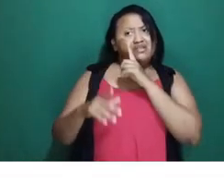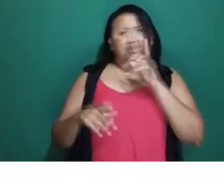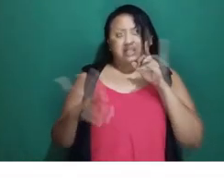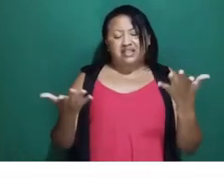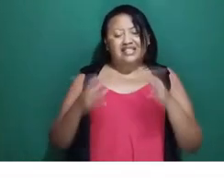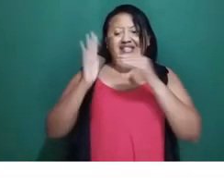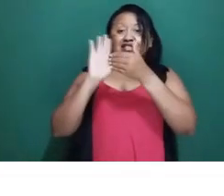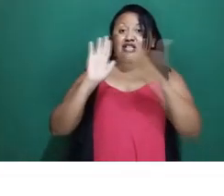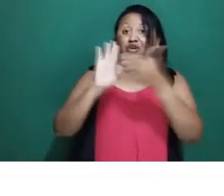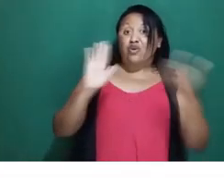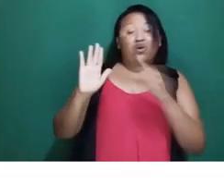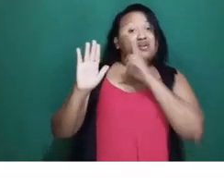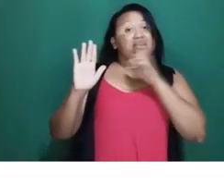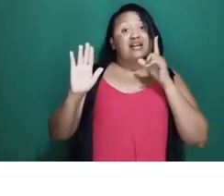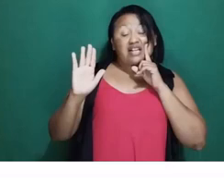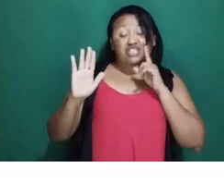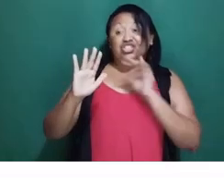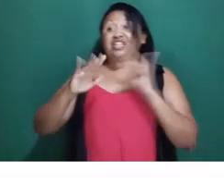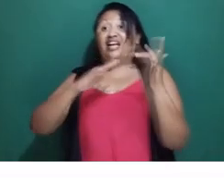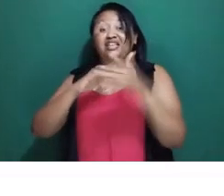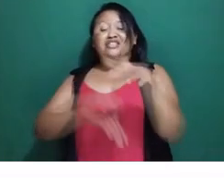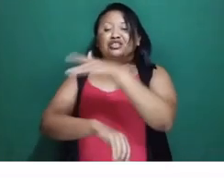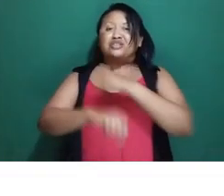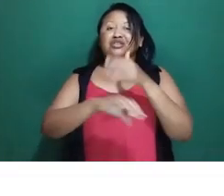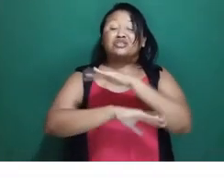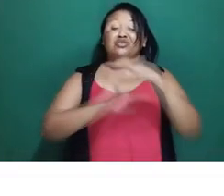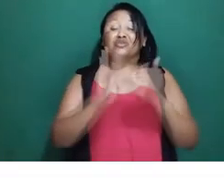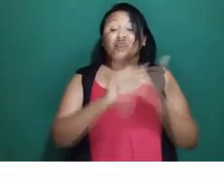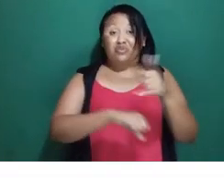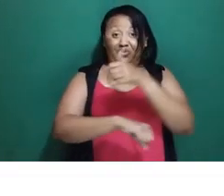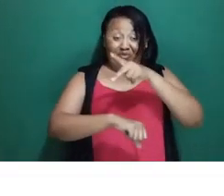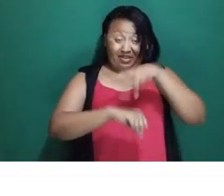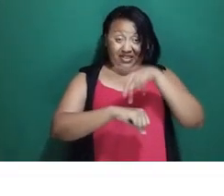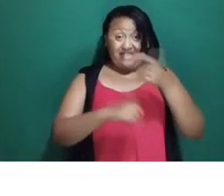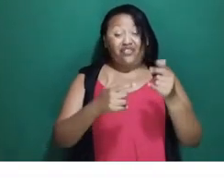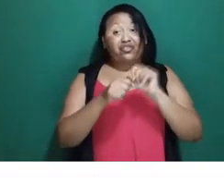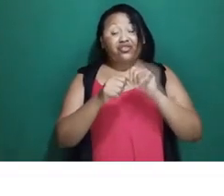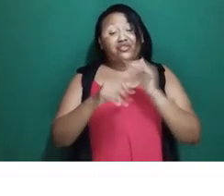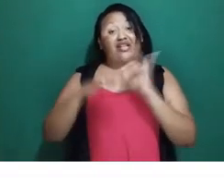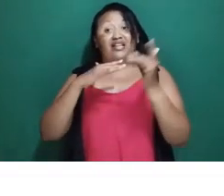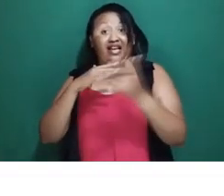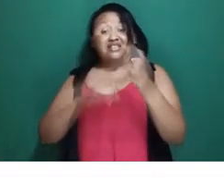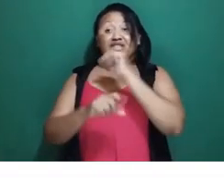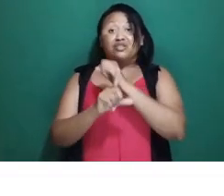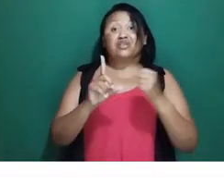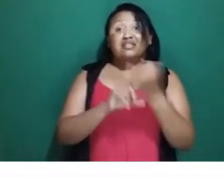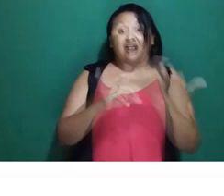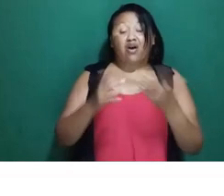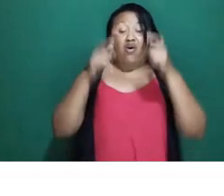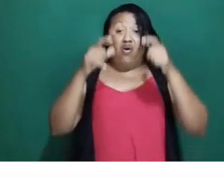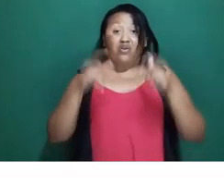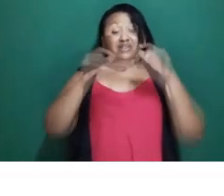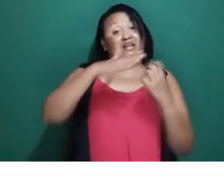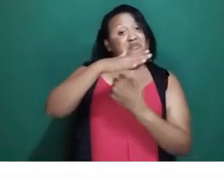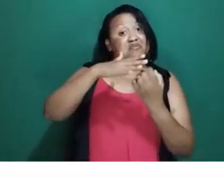que retirou os lanches do cardápio da rede em todo o país o anúncio foi feito pelas redes sociais em uma publicação em que a empresa